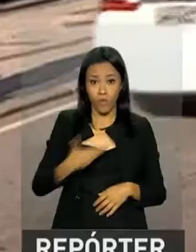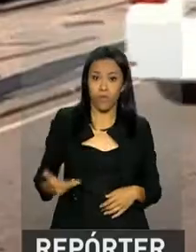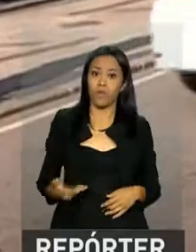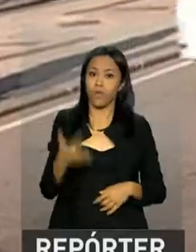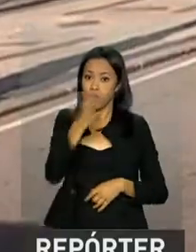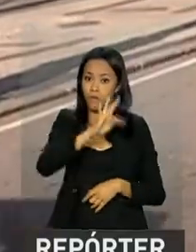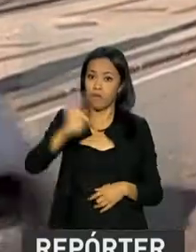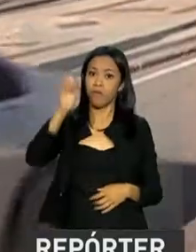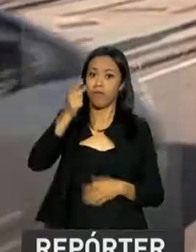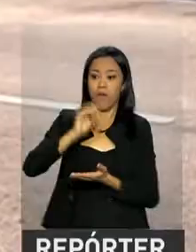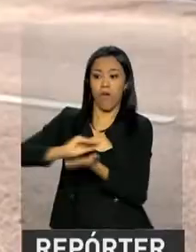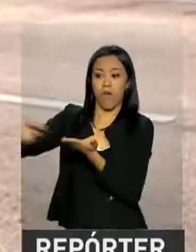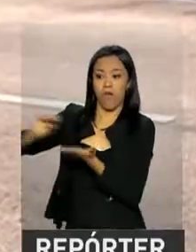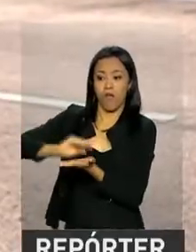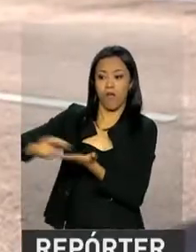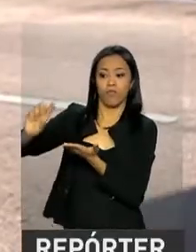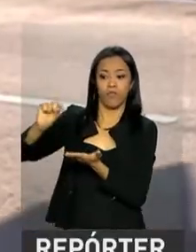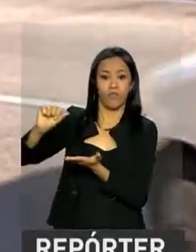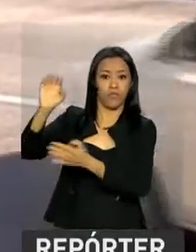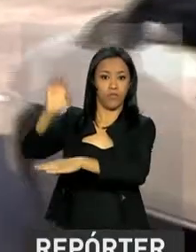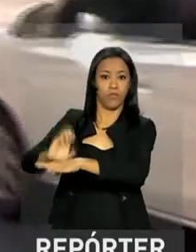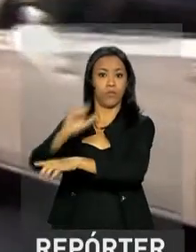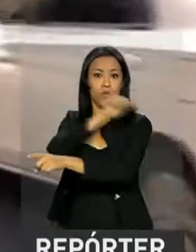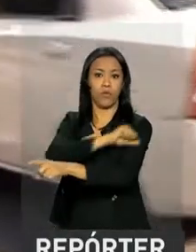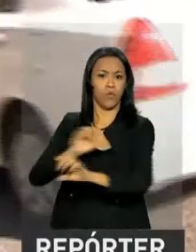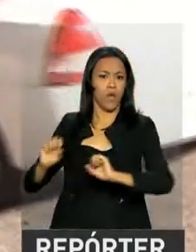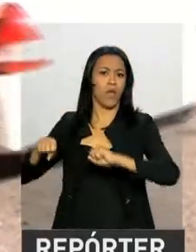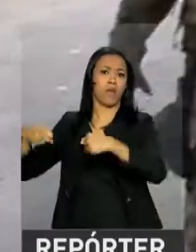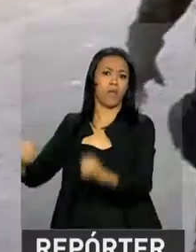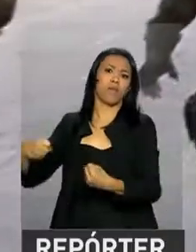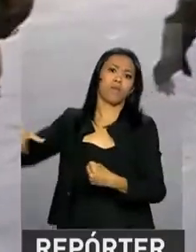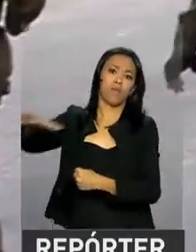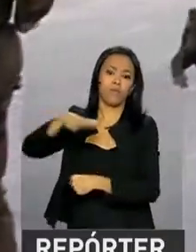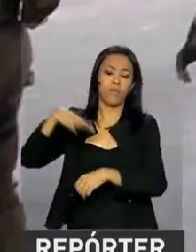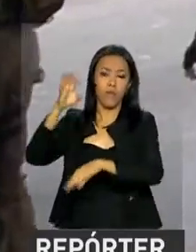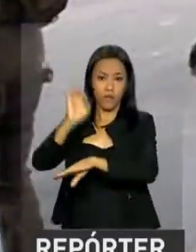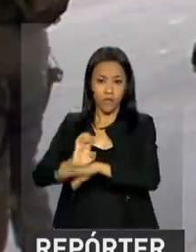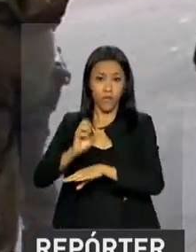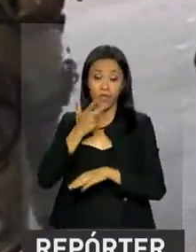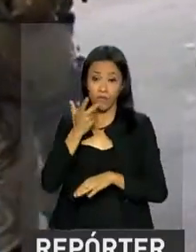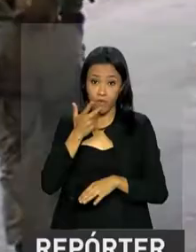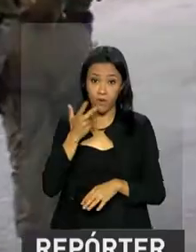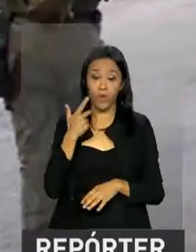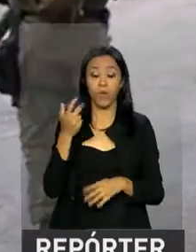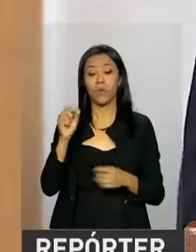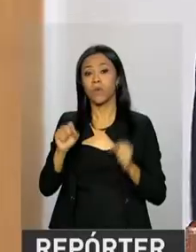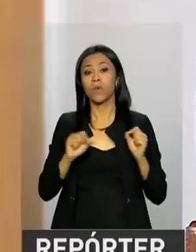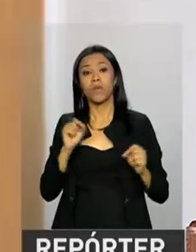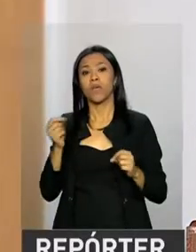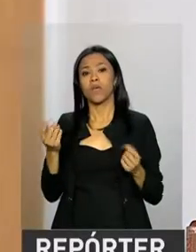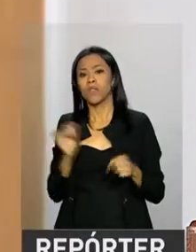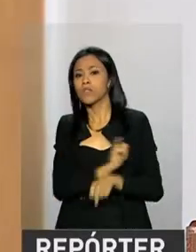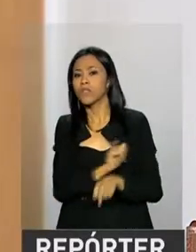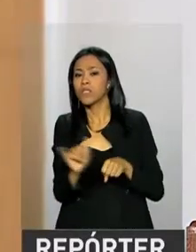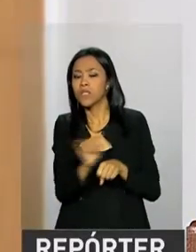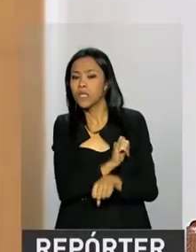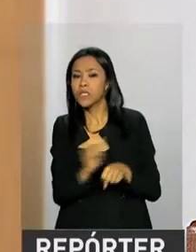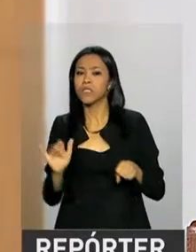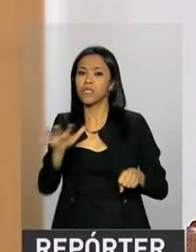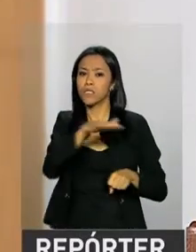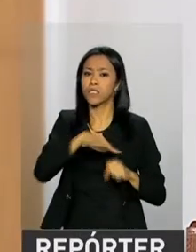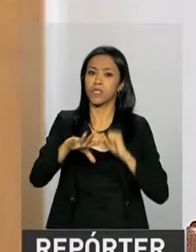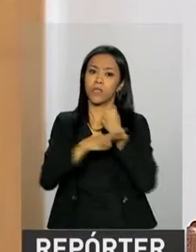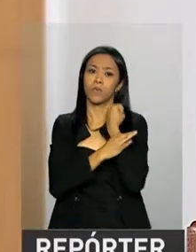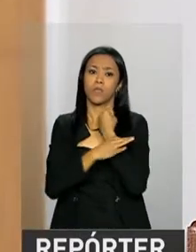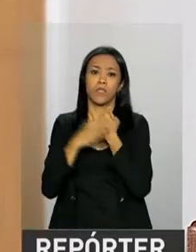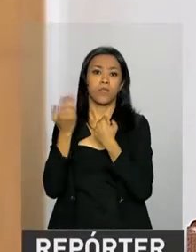garantir a recuperação do Rio de Janeiro e citou as ações de segurança para combater a violência no Rio. Nós estamos há muito